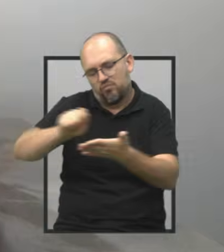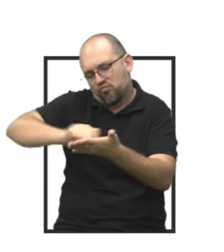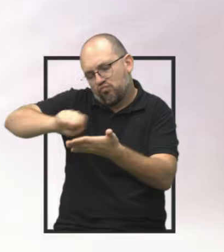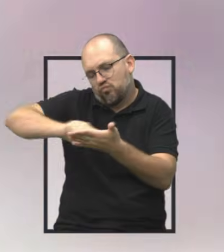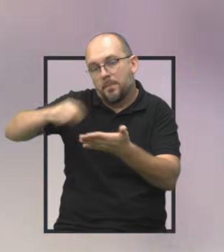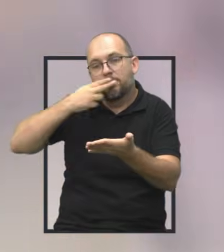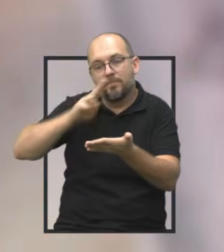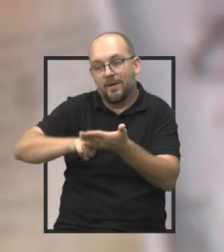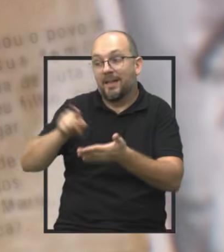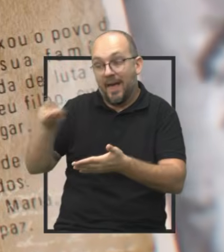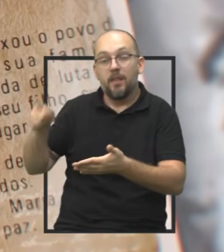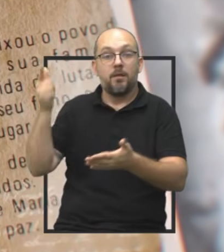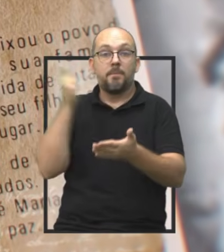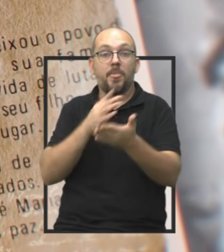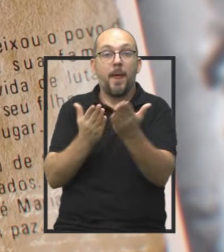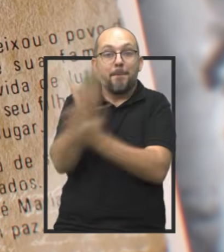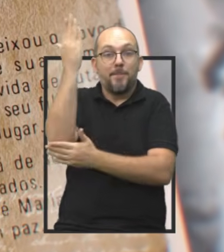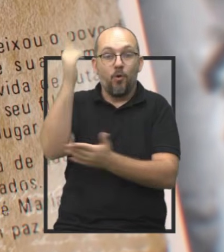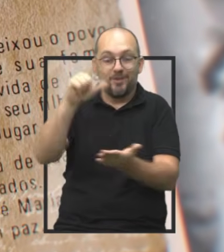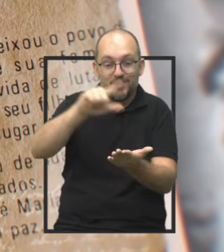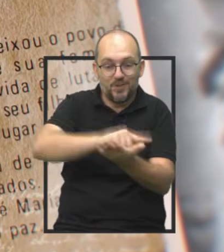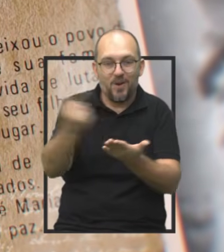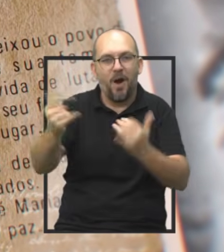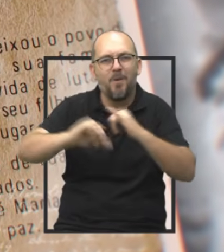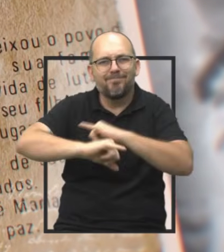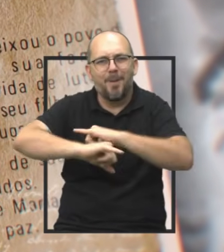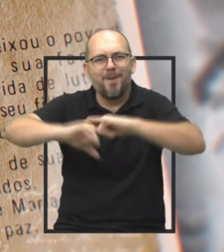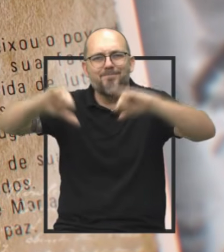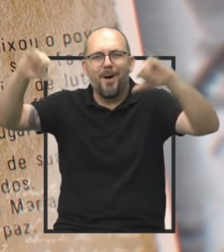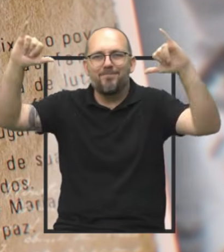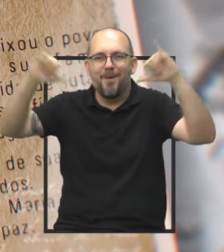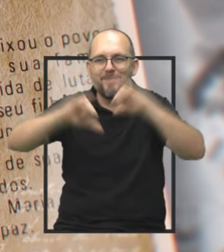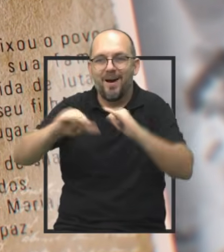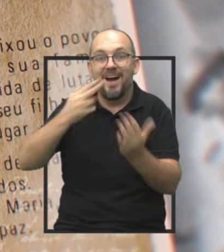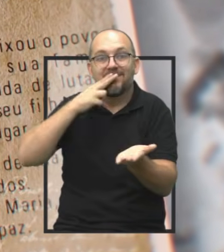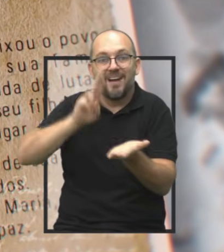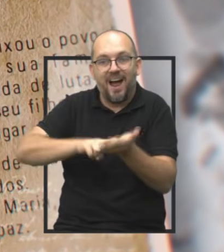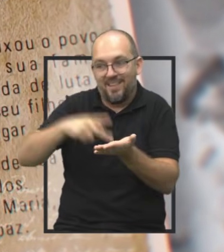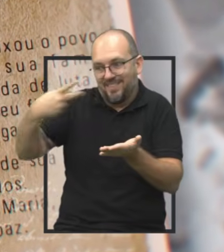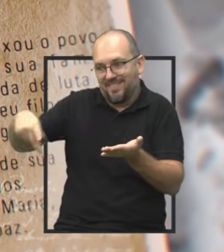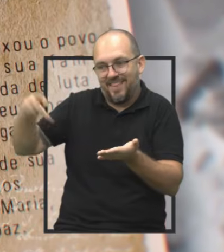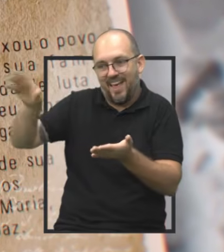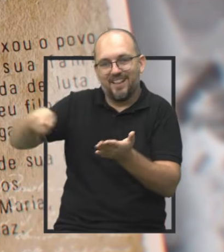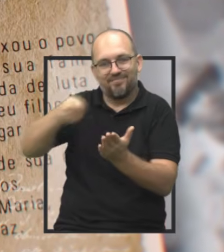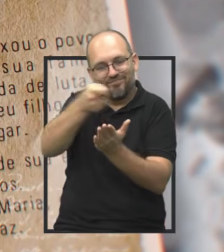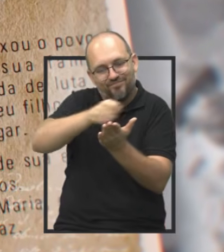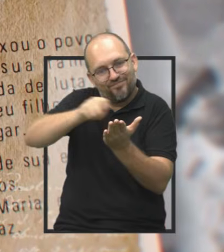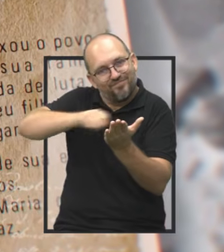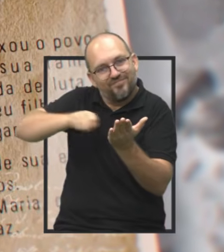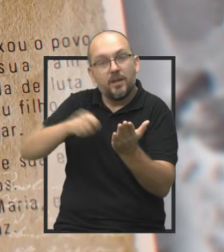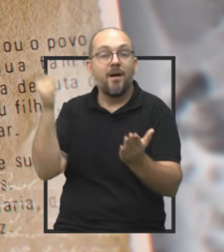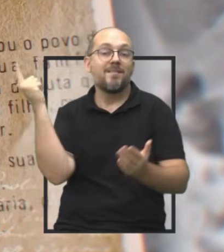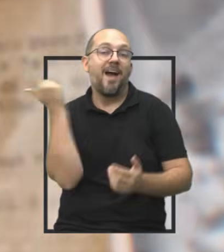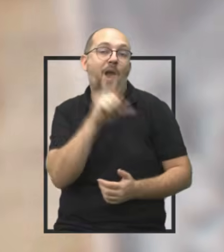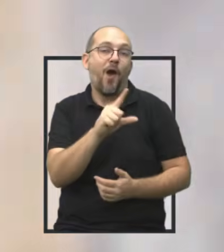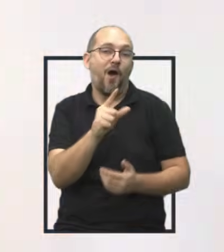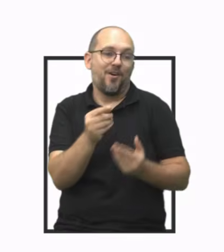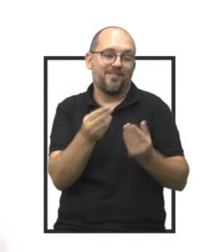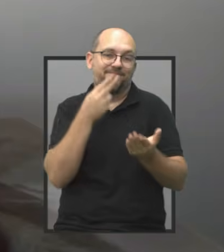né? E ela passou, saiu no jornal, falaram dela bastante, porque ela ganhou,